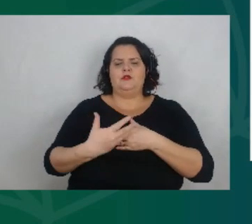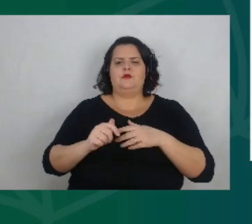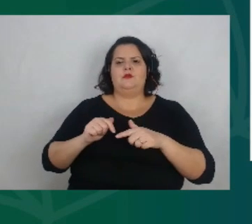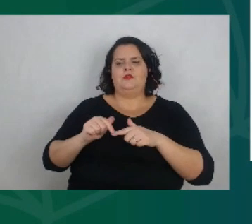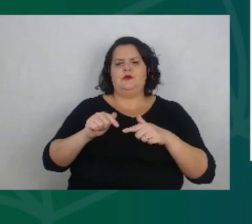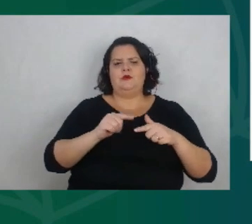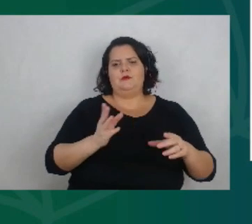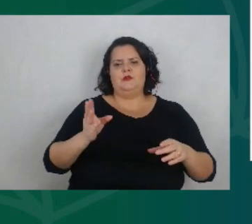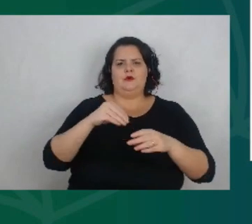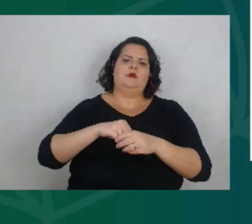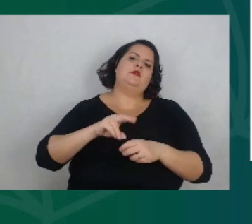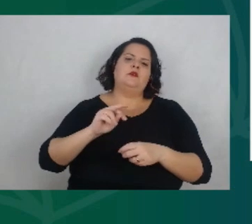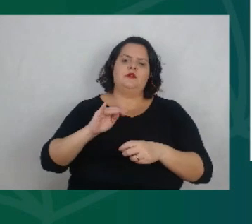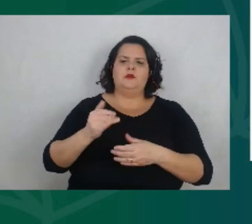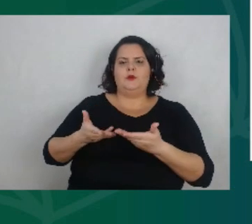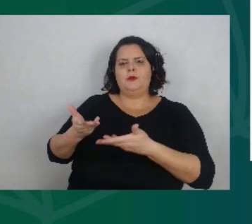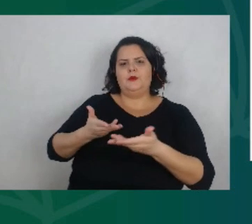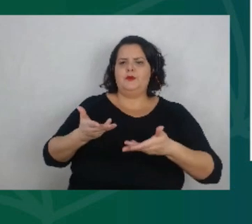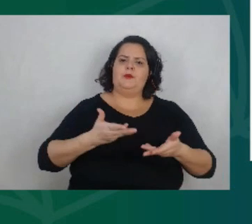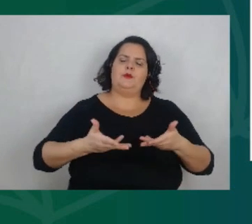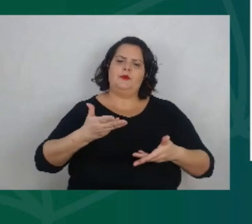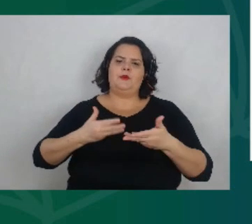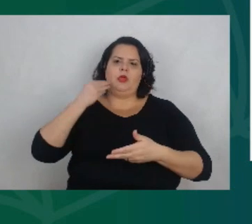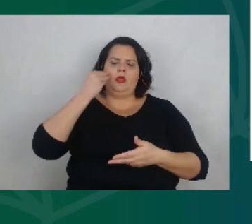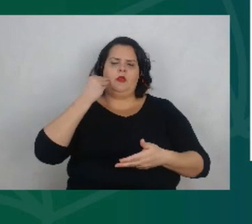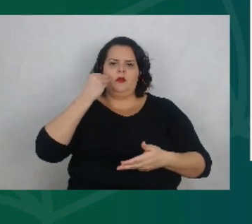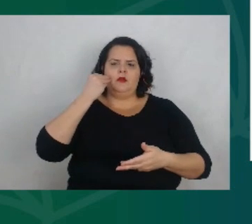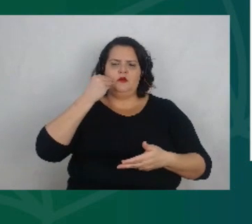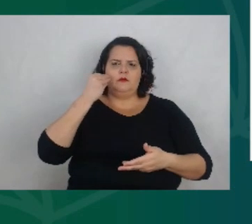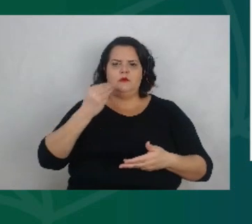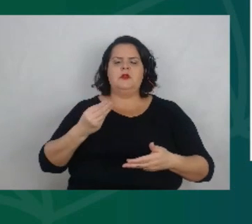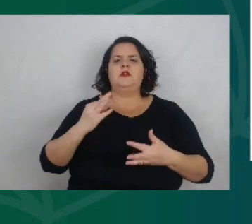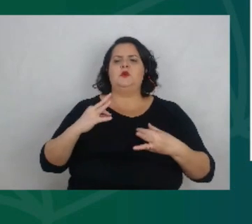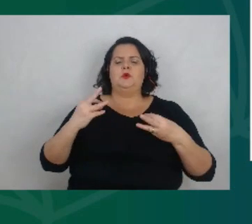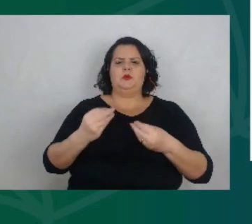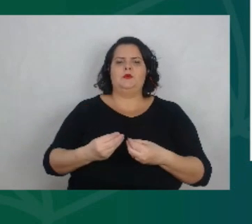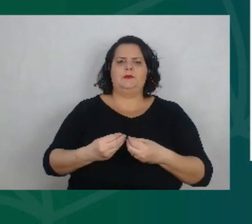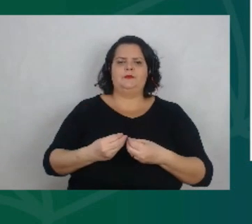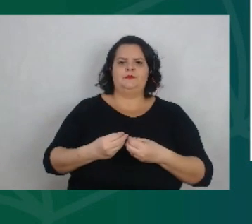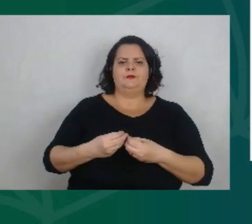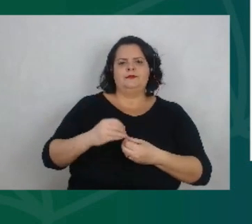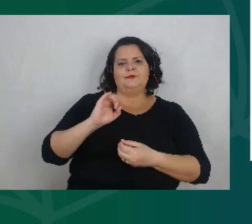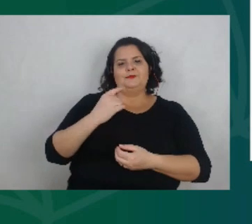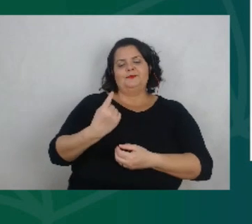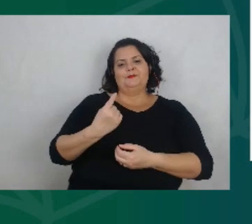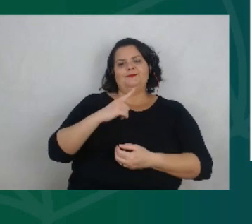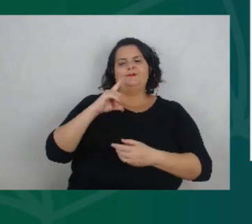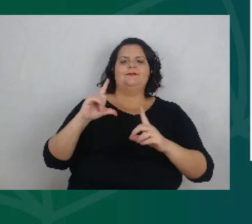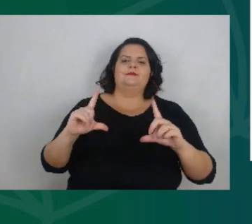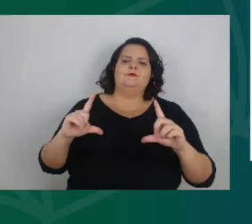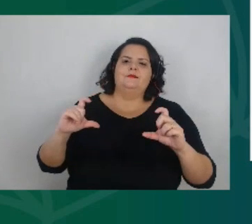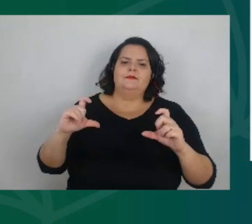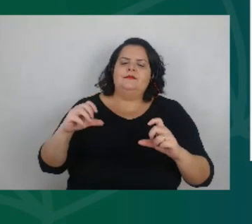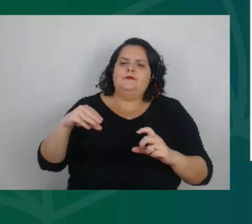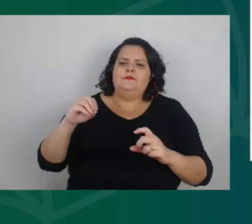outros profissionais, portanto, de forma muito rica. Trouxe a única foto que eu tinha aqui, da doutora Morgana,